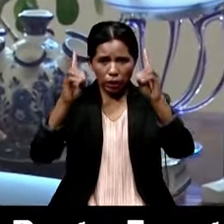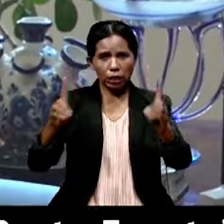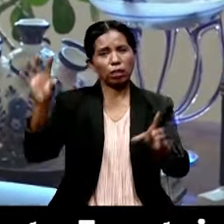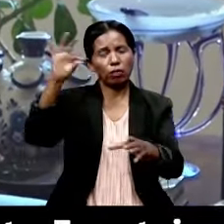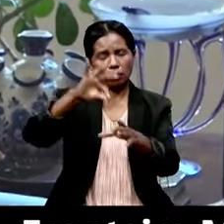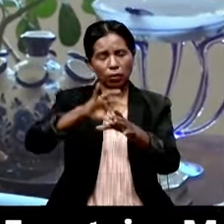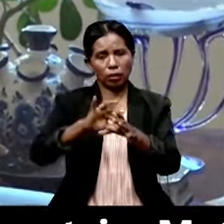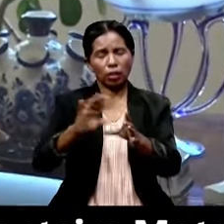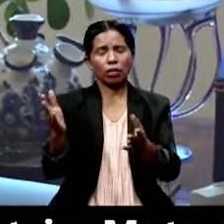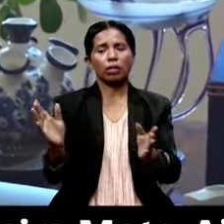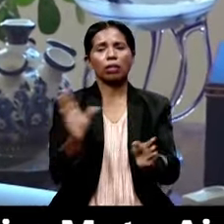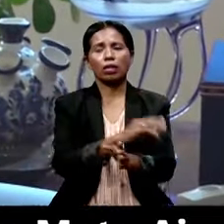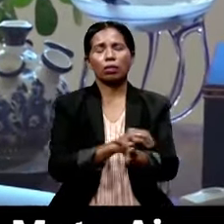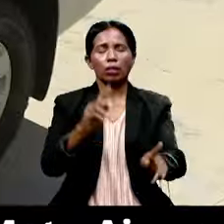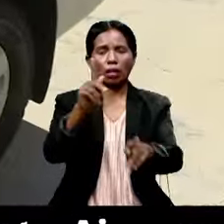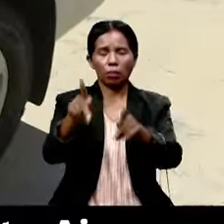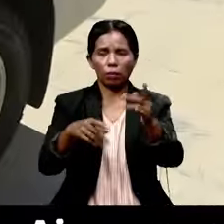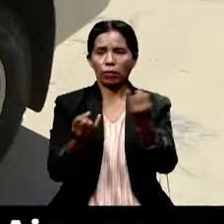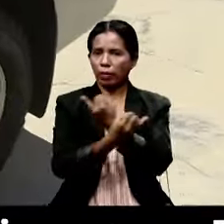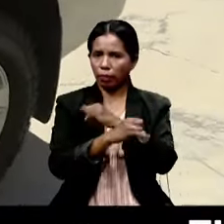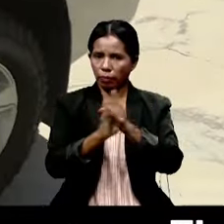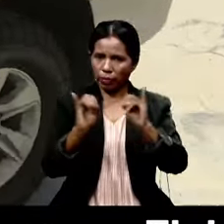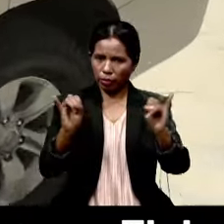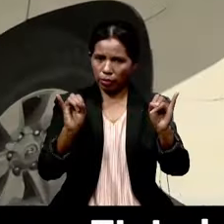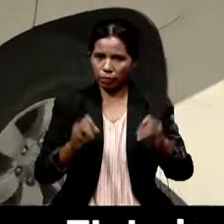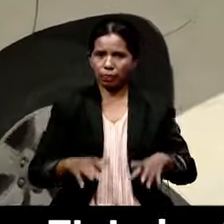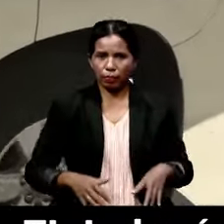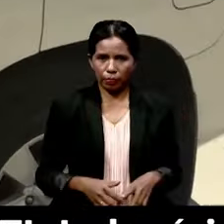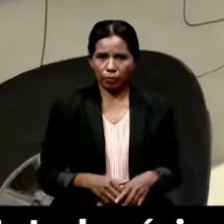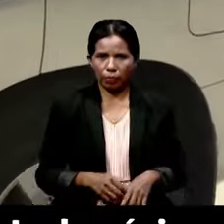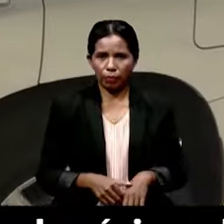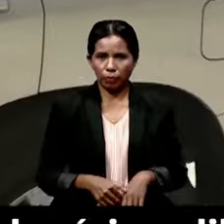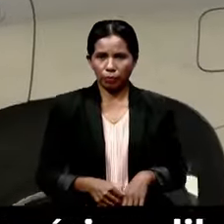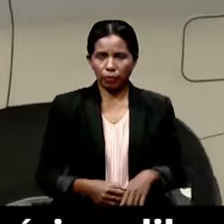de sair no der povo independente. Mateus Romário, Adércio Menes, GMN.